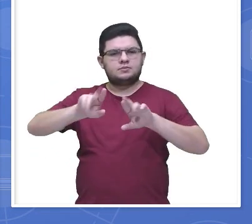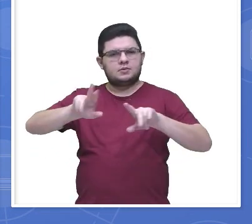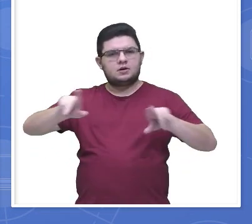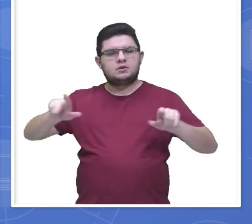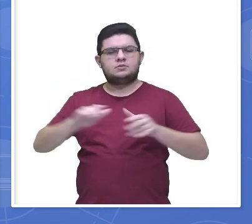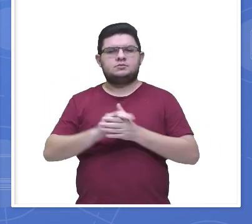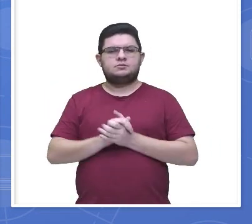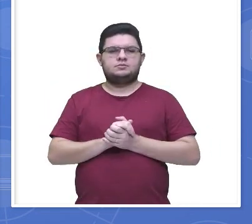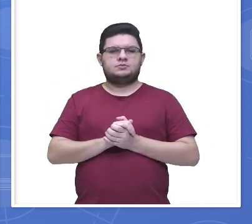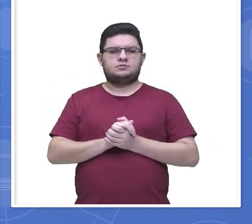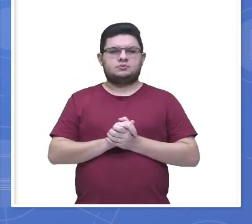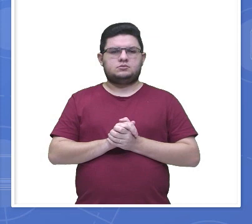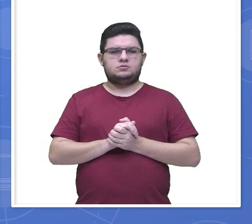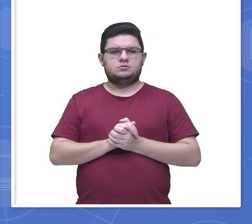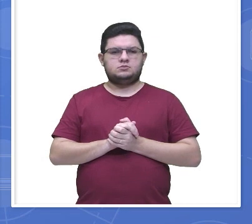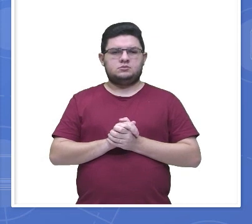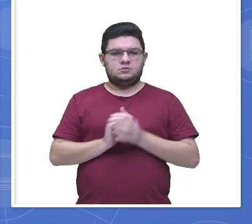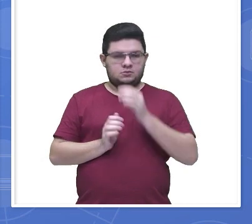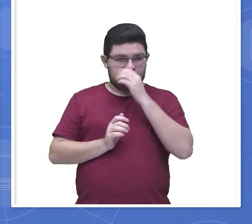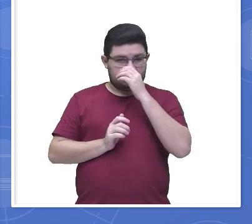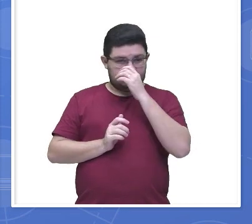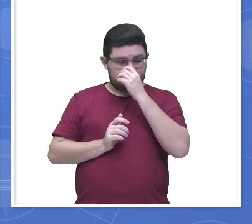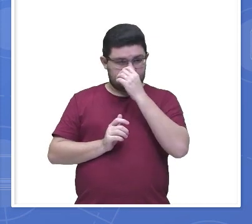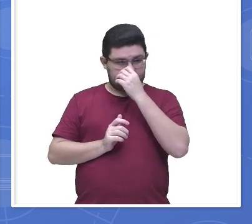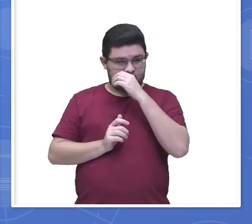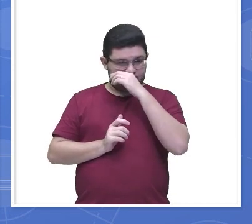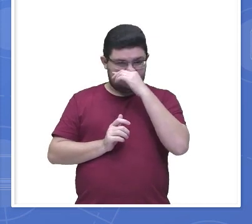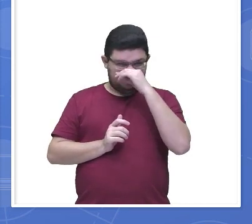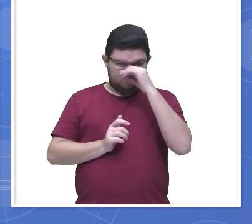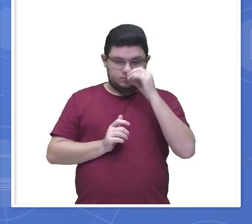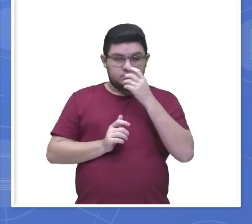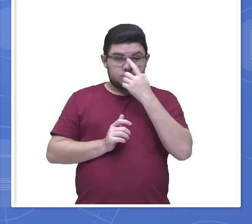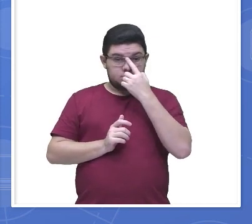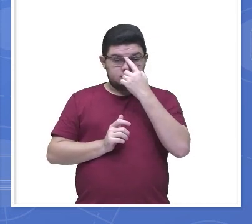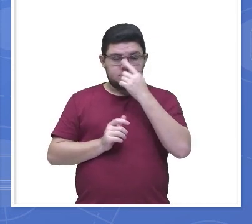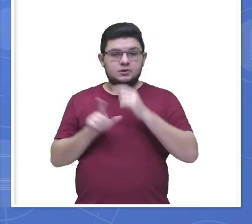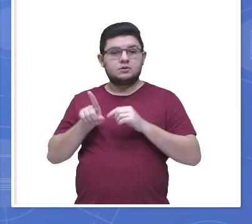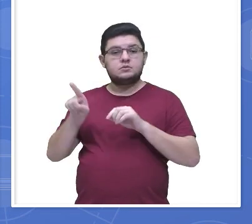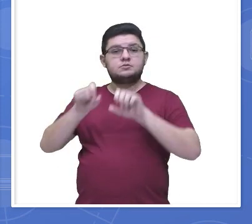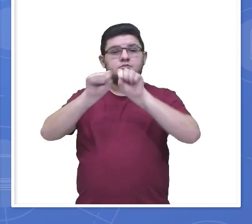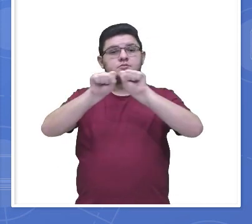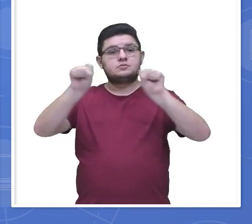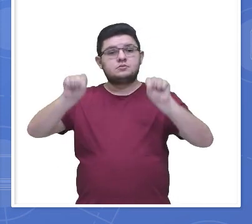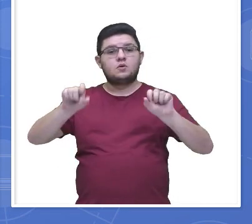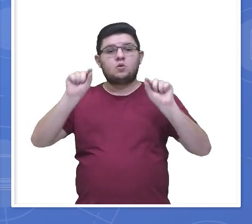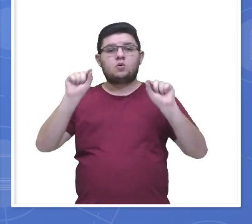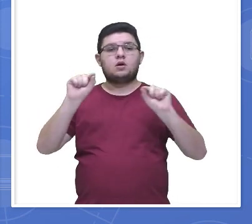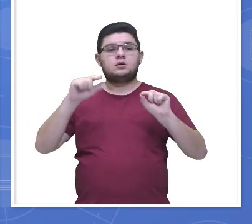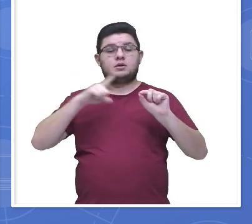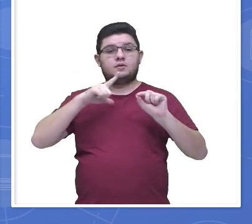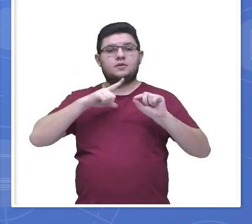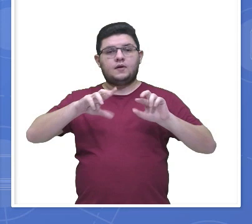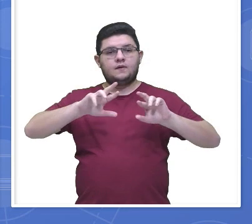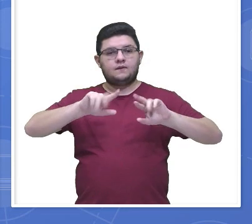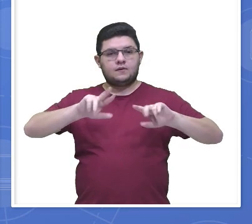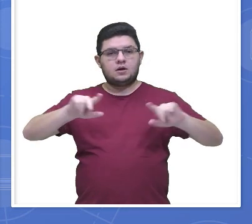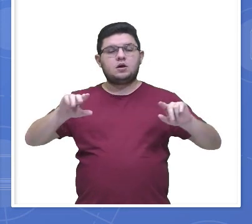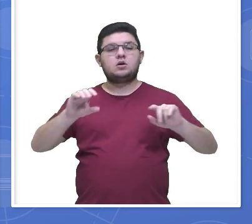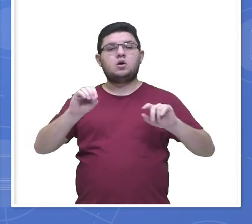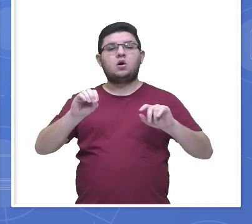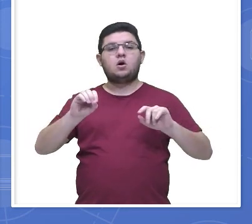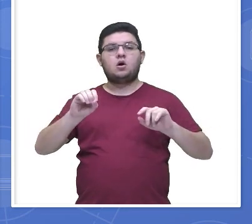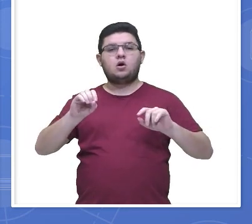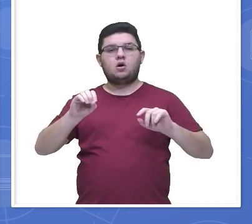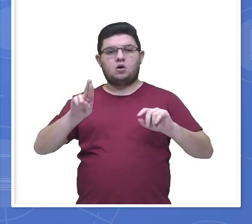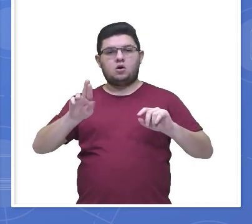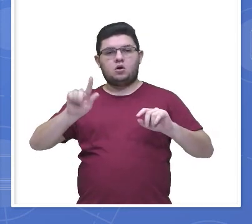O sistema nervoso, então, ele é formado por um conjunto de órgãos do corpo humano que possui a função de